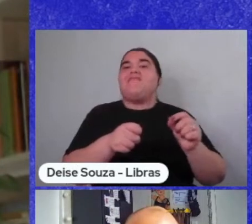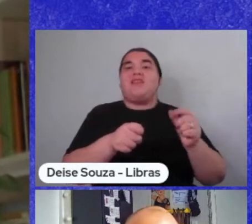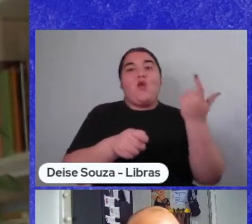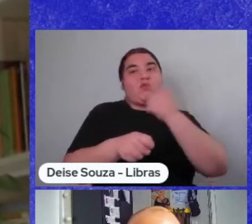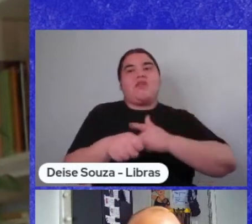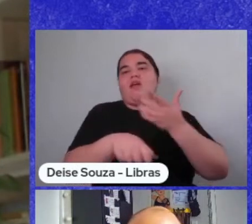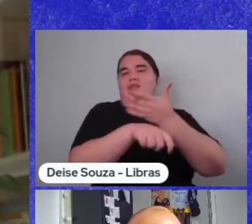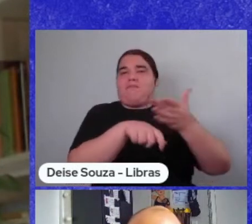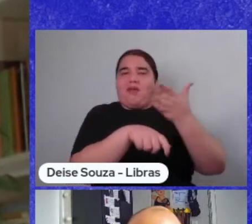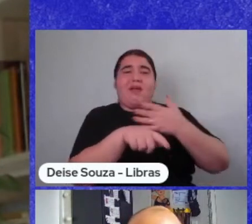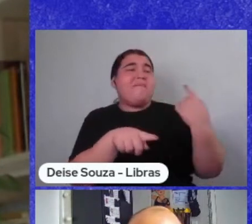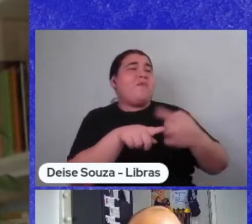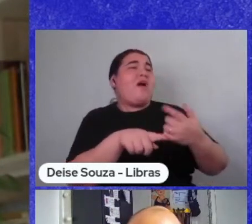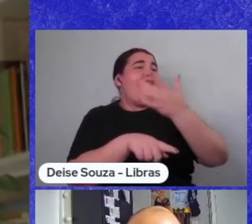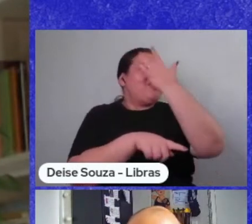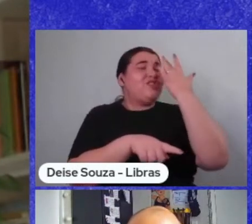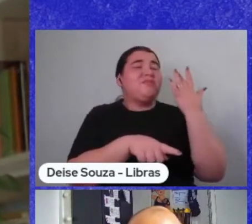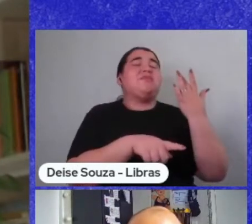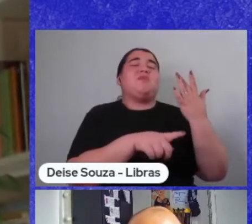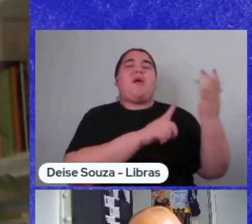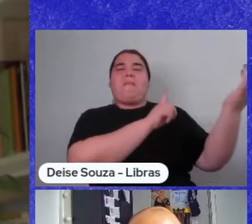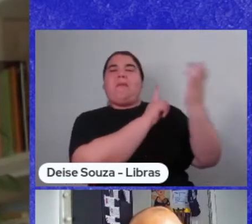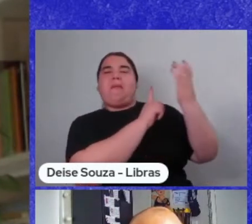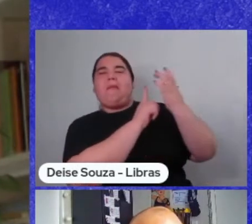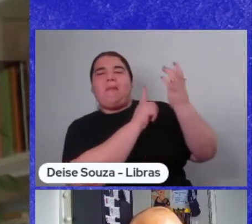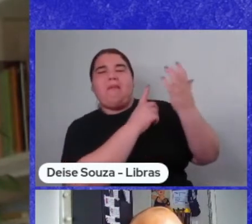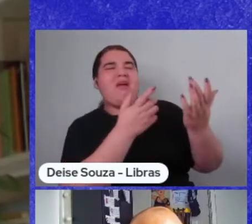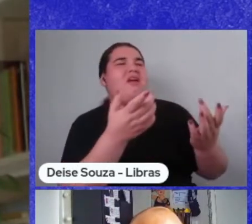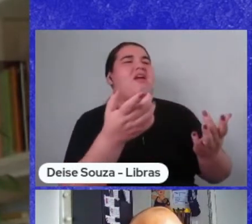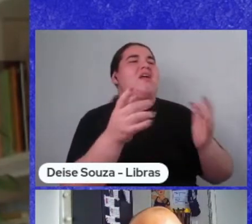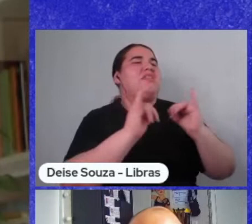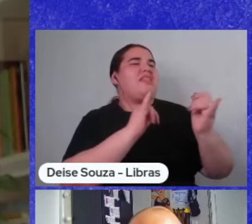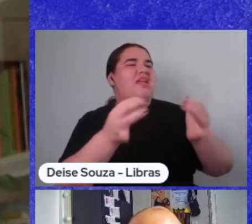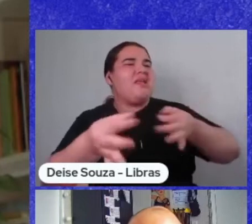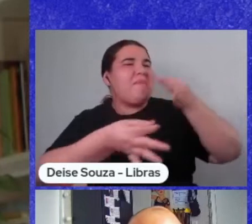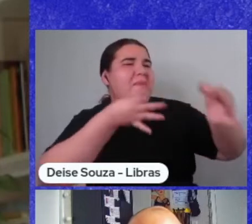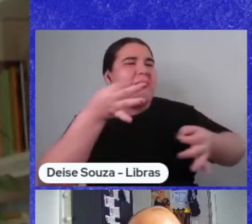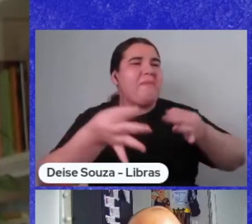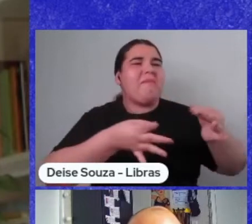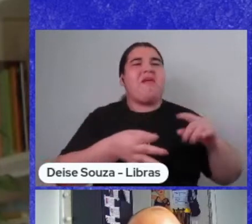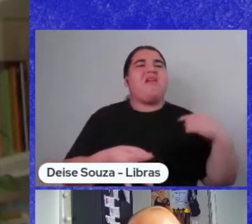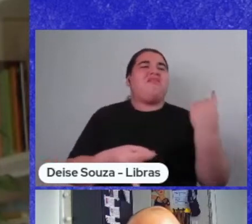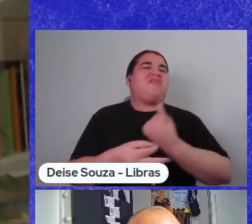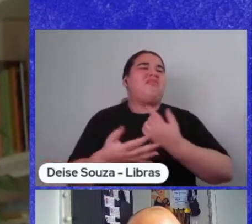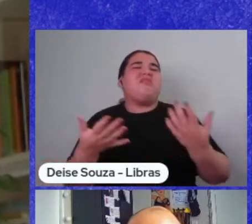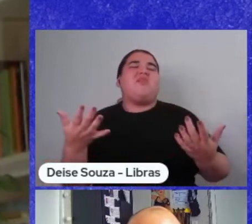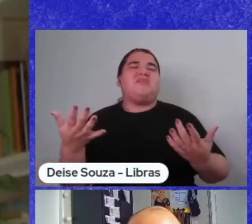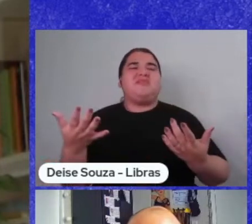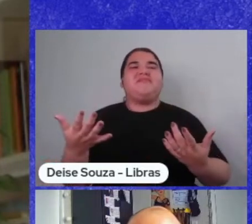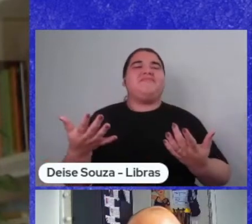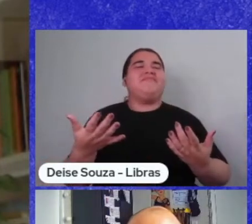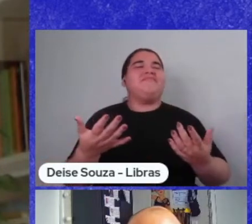deixa ser levado pelo outro, pelo comentário de alguém, por um comentário na internet, numa época que a gente vive de cancelamentos, às vezes